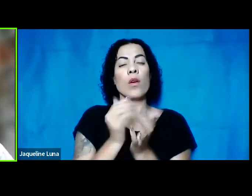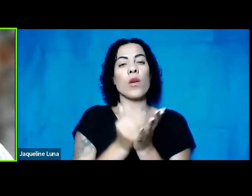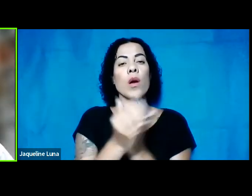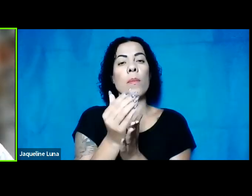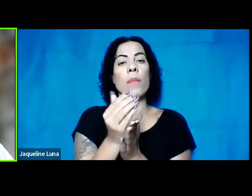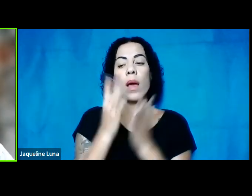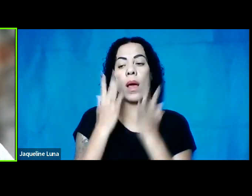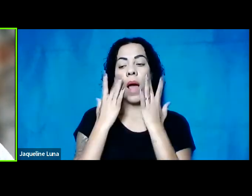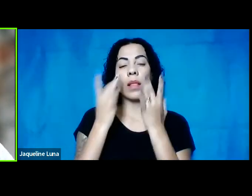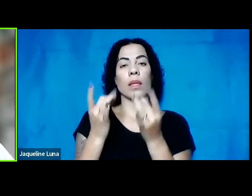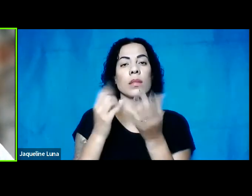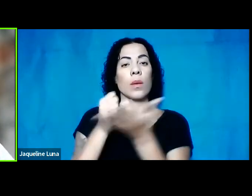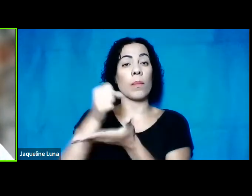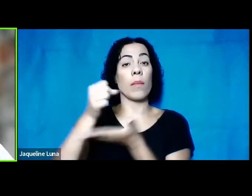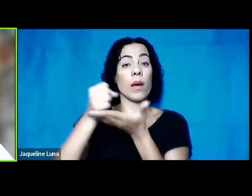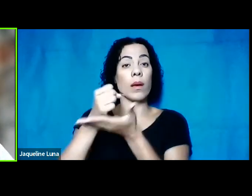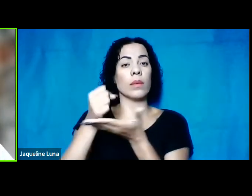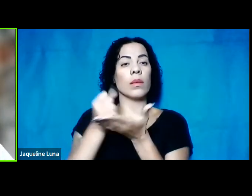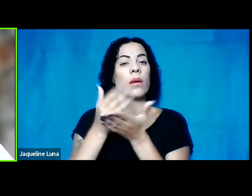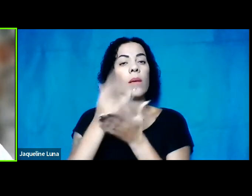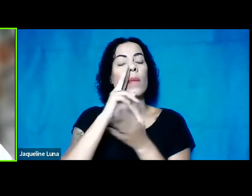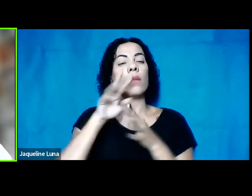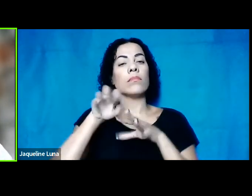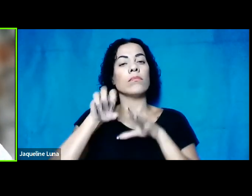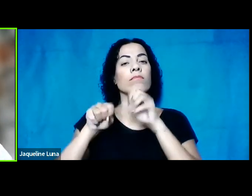Então, é muito importante